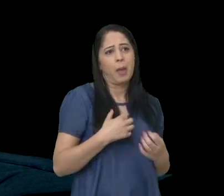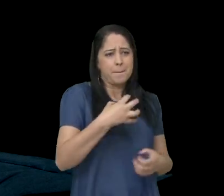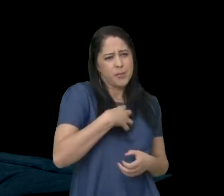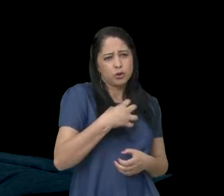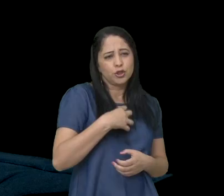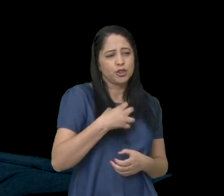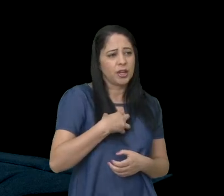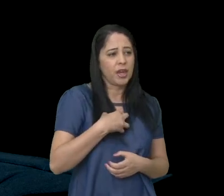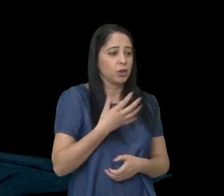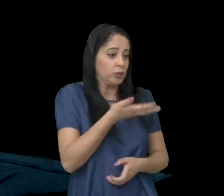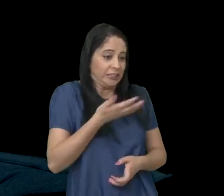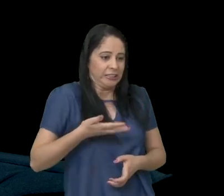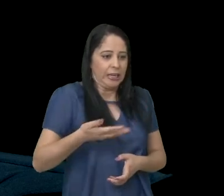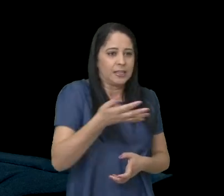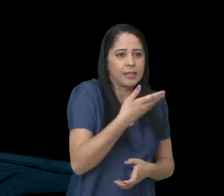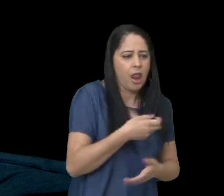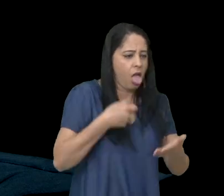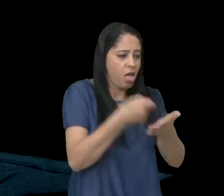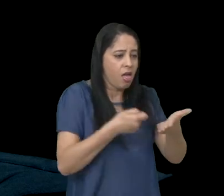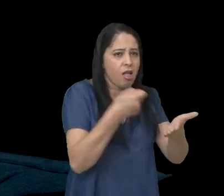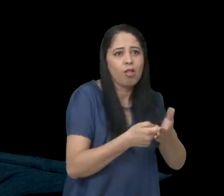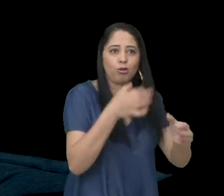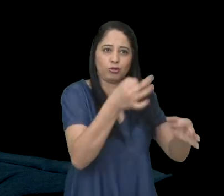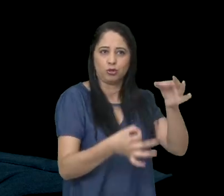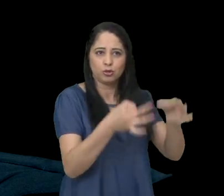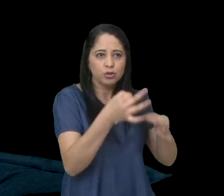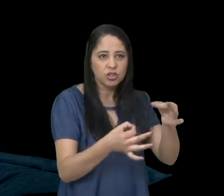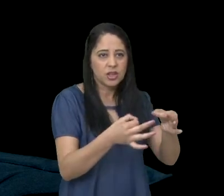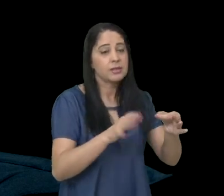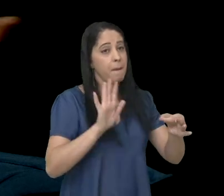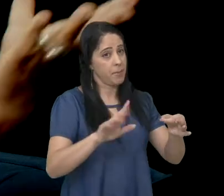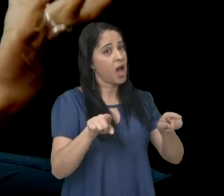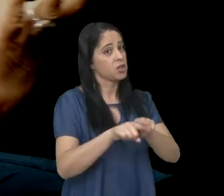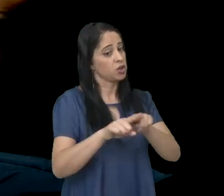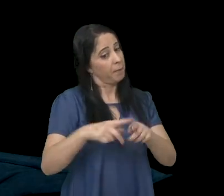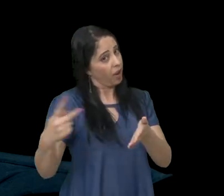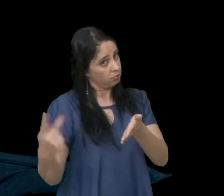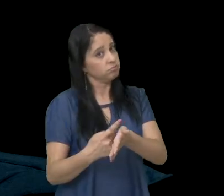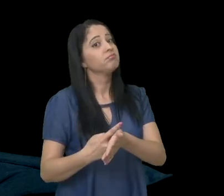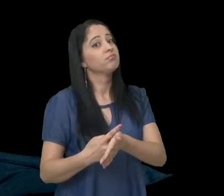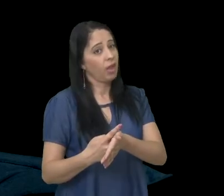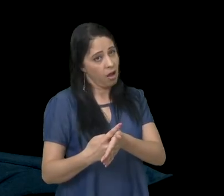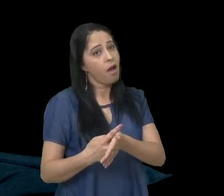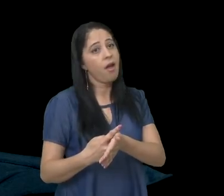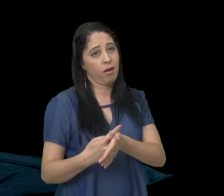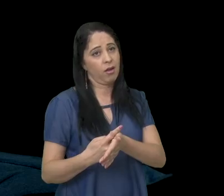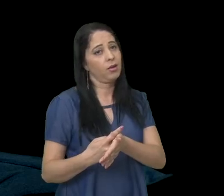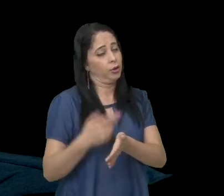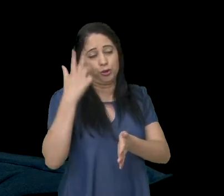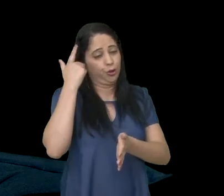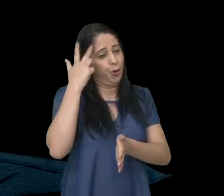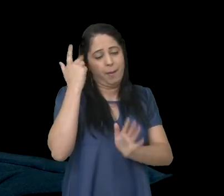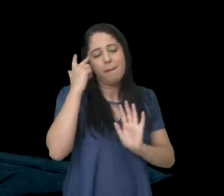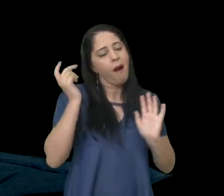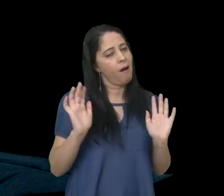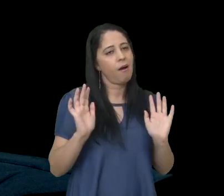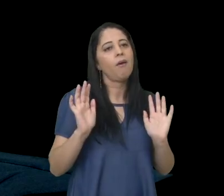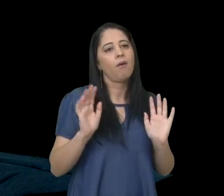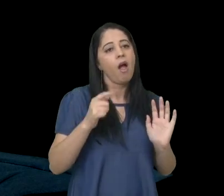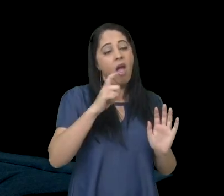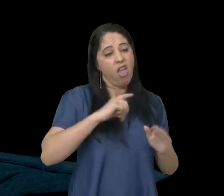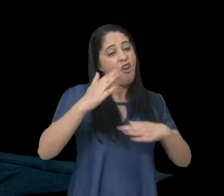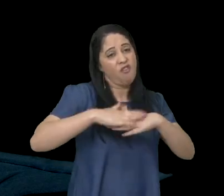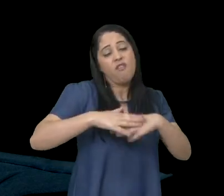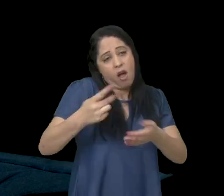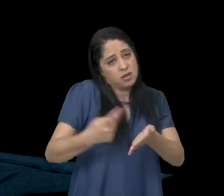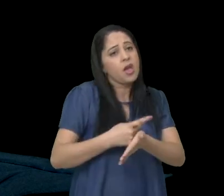mulher que luta por justiça, mas que sou normal, né? Que cometo muitos erros no meu